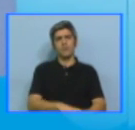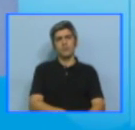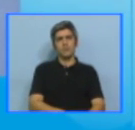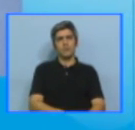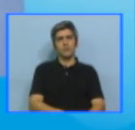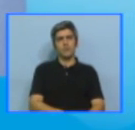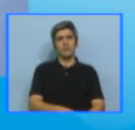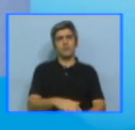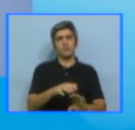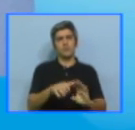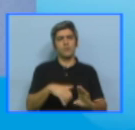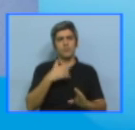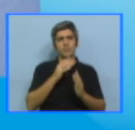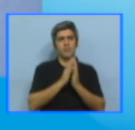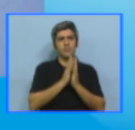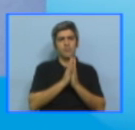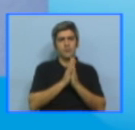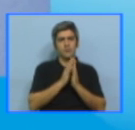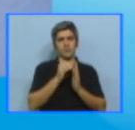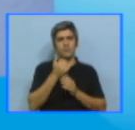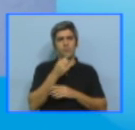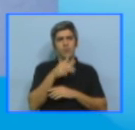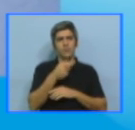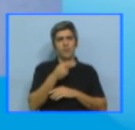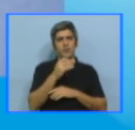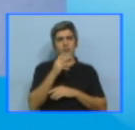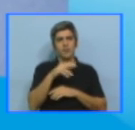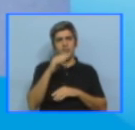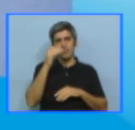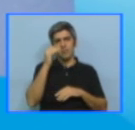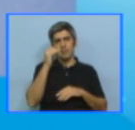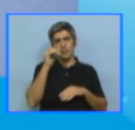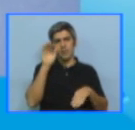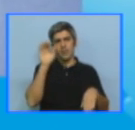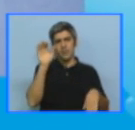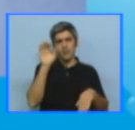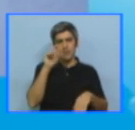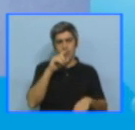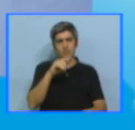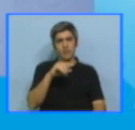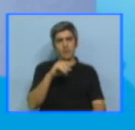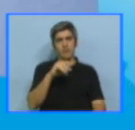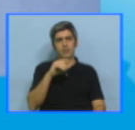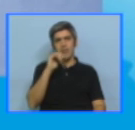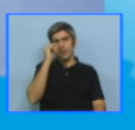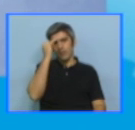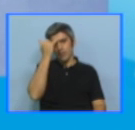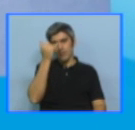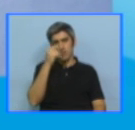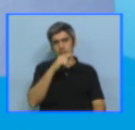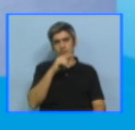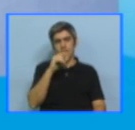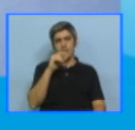do Congresso Eucarístico de Bombaim, na Índia, e depois da visita de Paulo VI à Índia. Portanto,